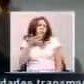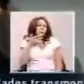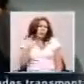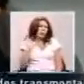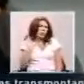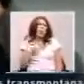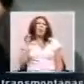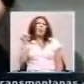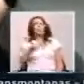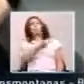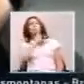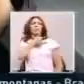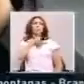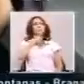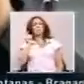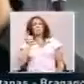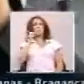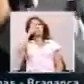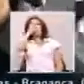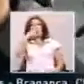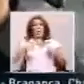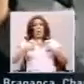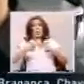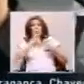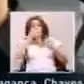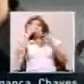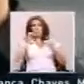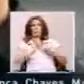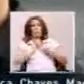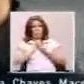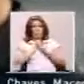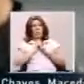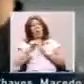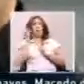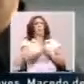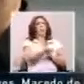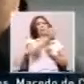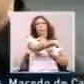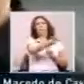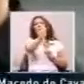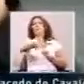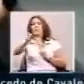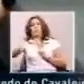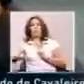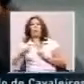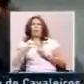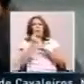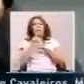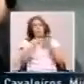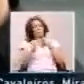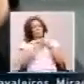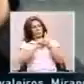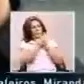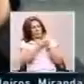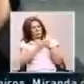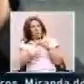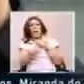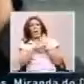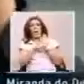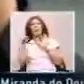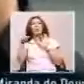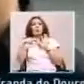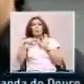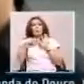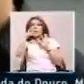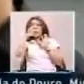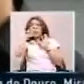desrespeito ao poder político, que faça as suas convicções pessoais, faz um tipo de legislação, sem sequer sabermos se tem direito a